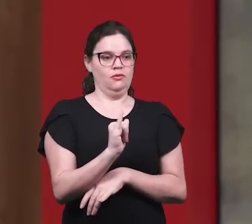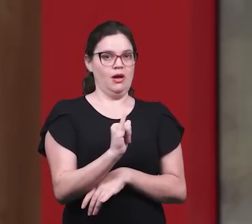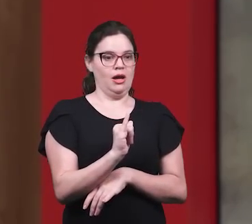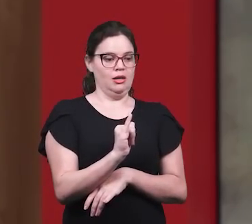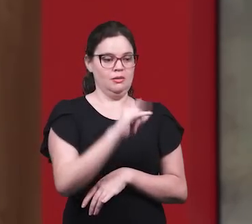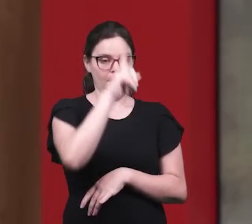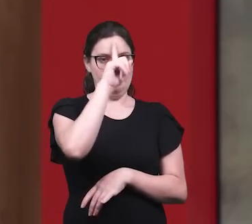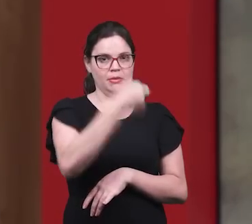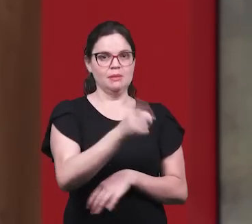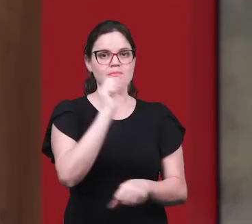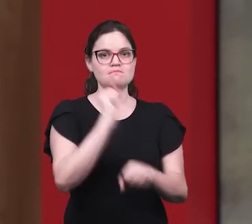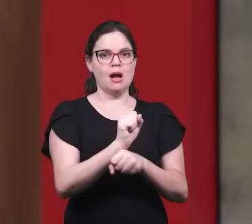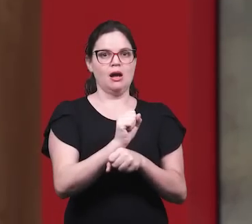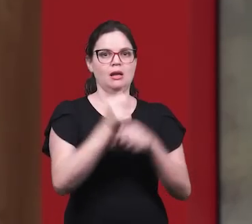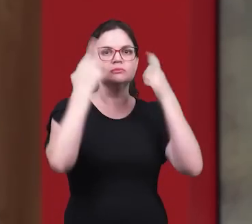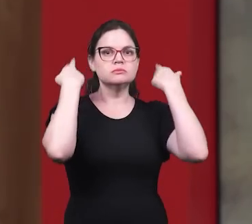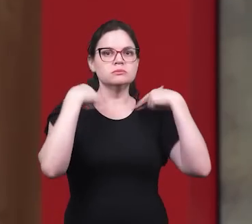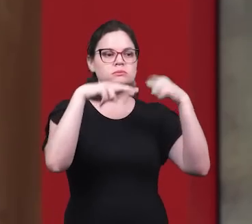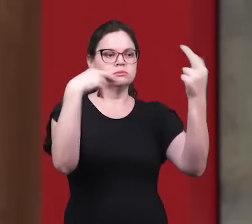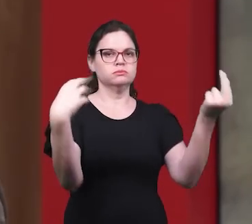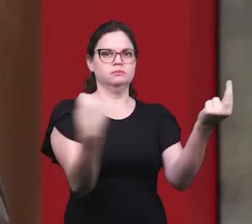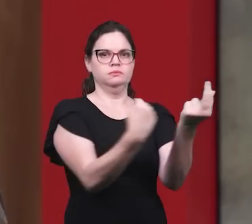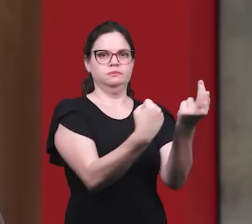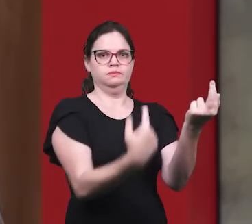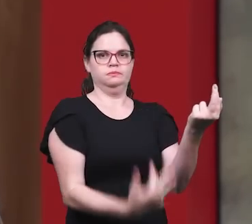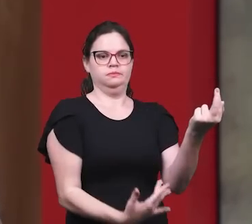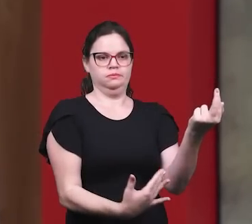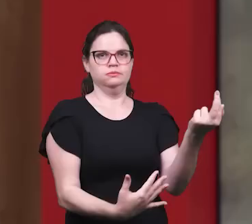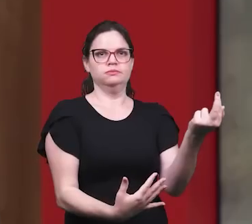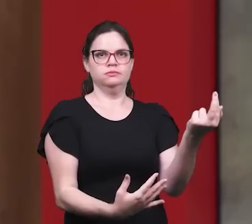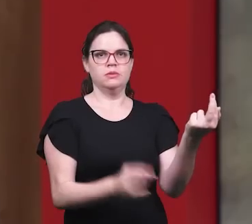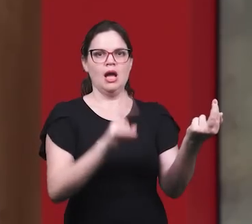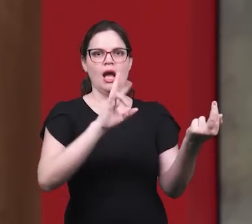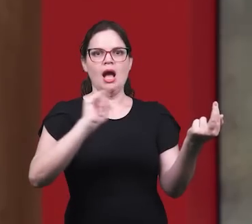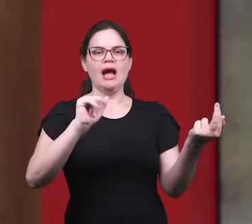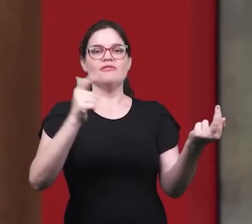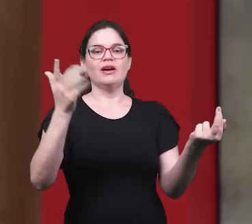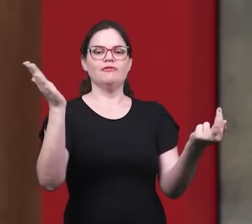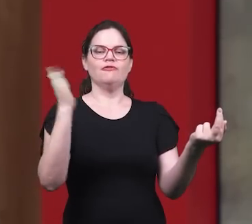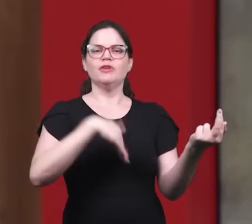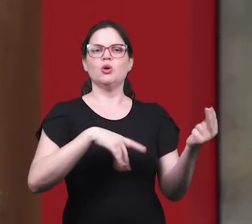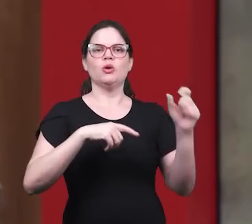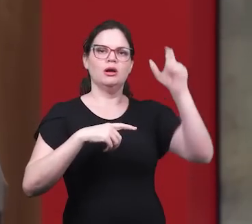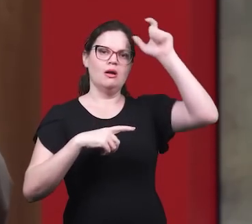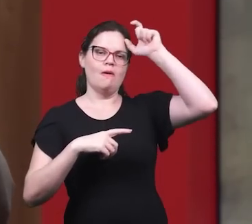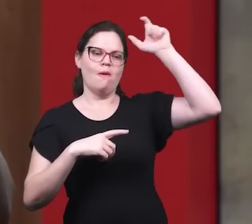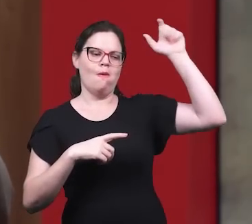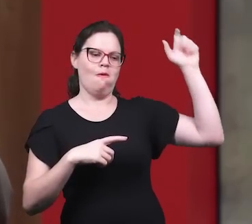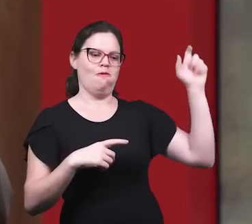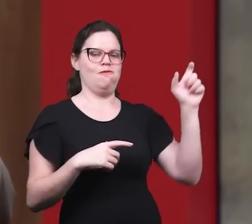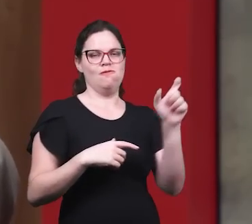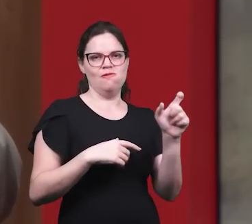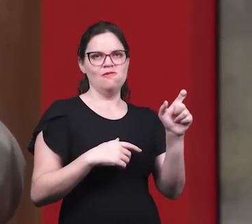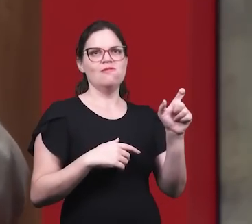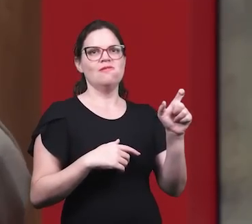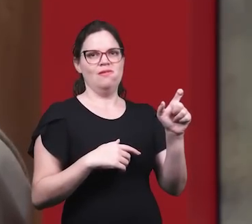Isso é Daniel que está falando aqui. E sobre a asa das abominações virá o assolador, e isso até a